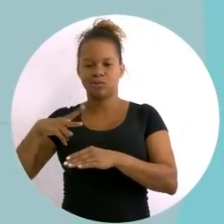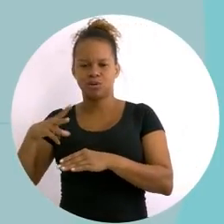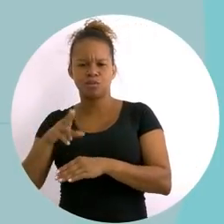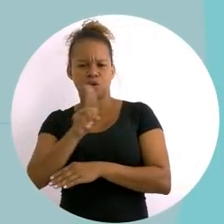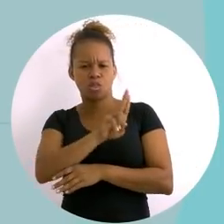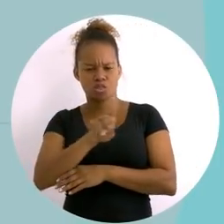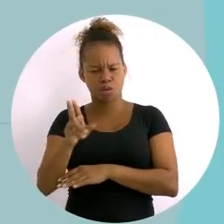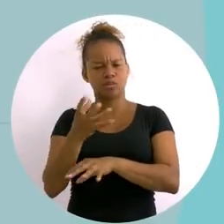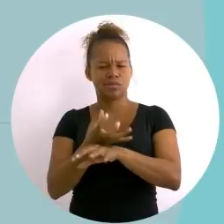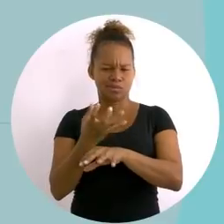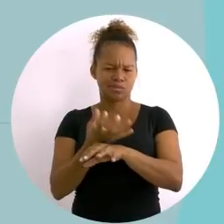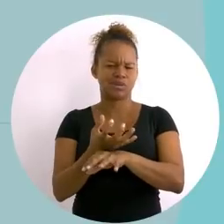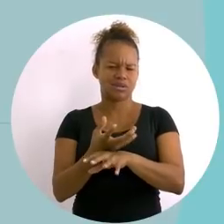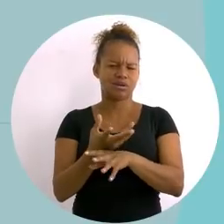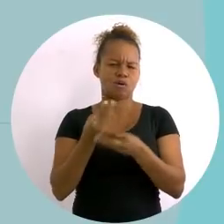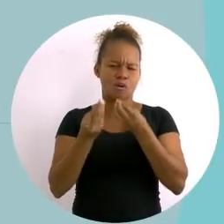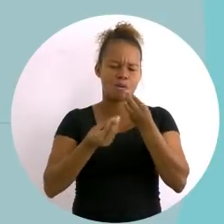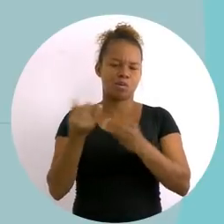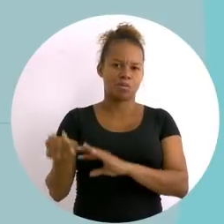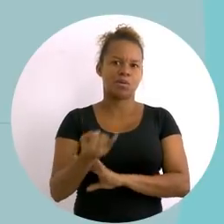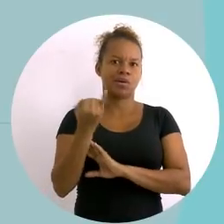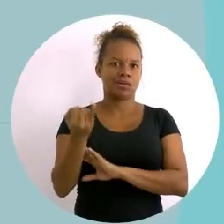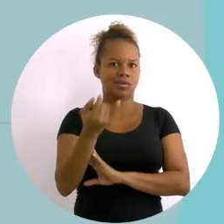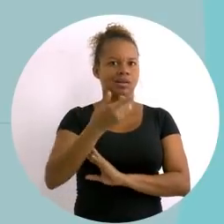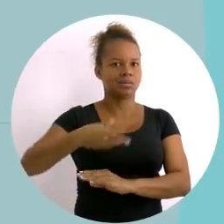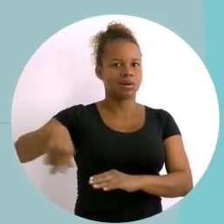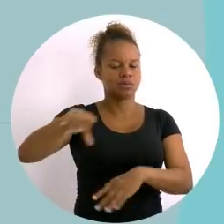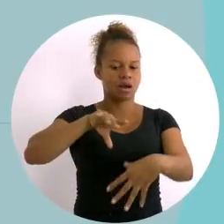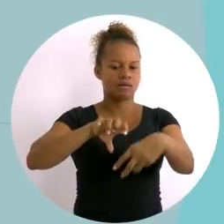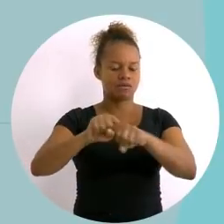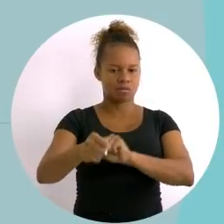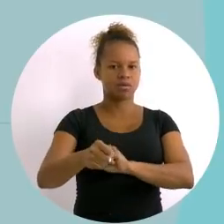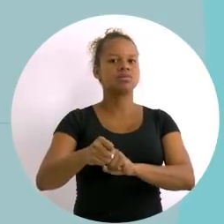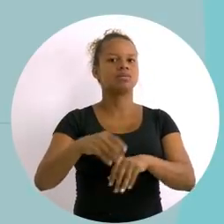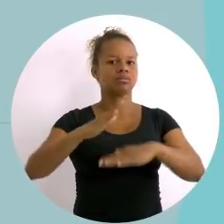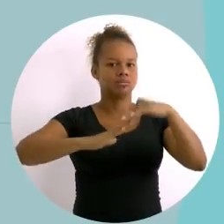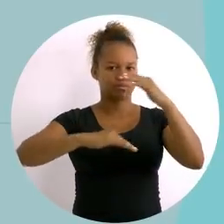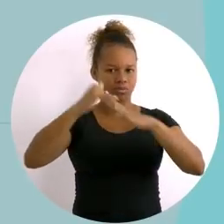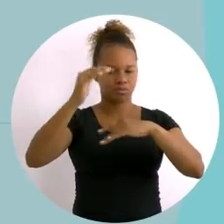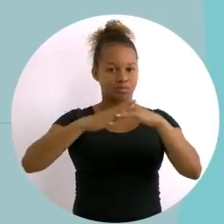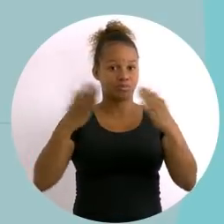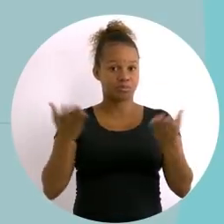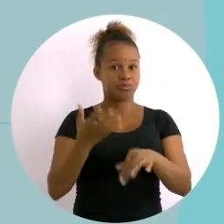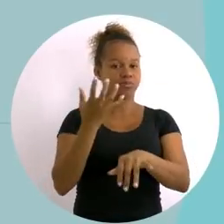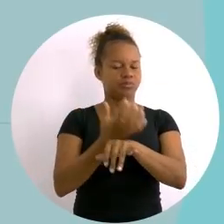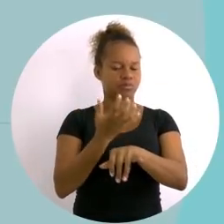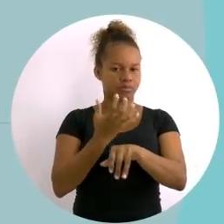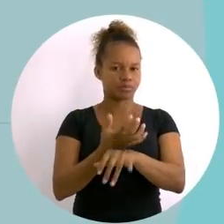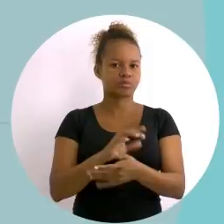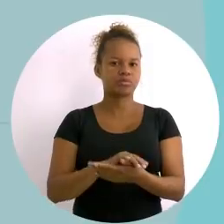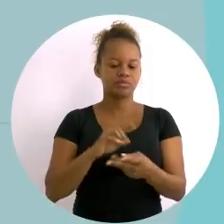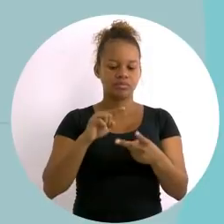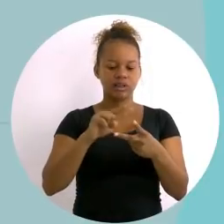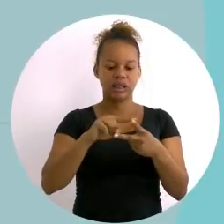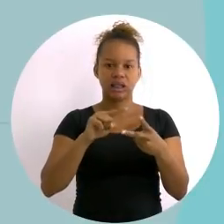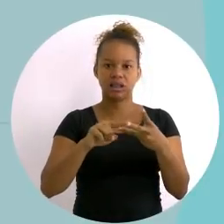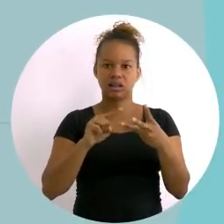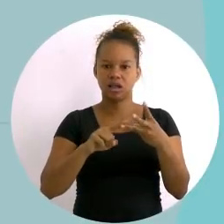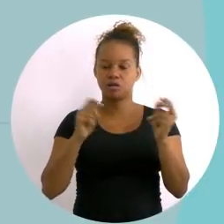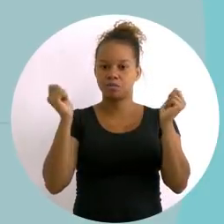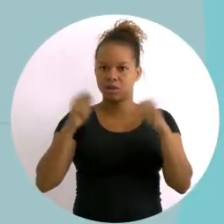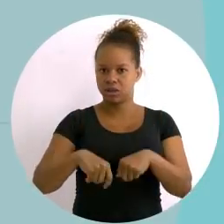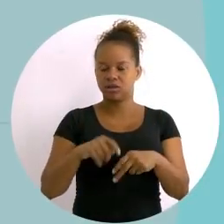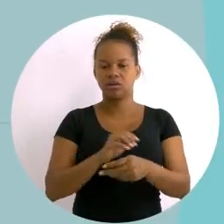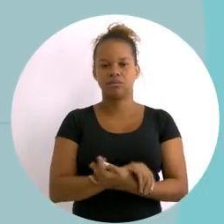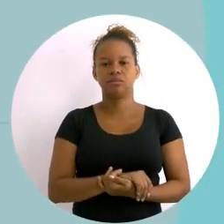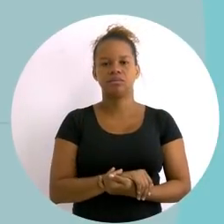da disciplina já dá para ver o quão importante ela é para a sua formação profissional. Nossa disciplina vai contemplar 3 grandes